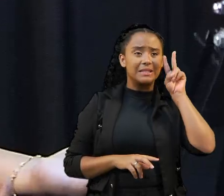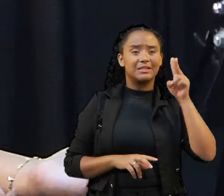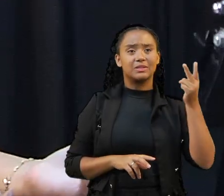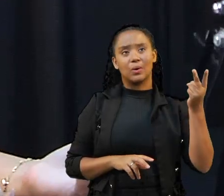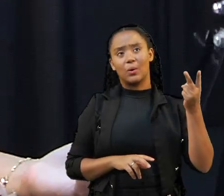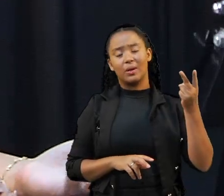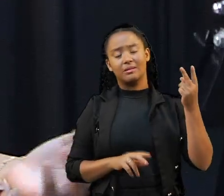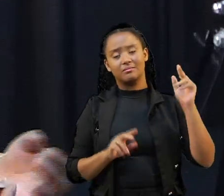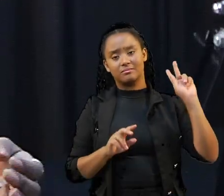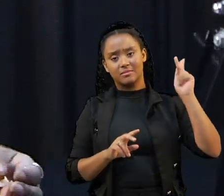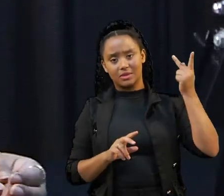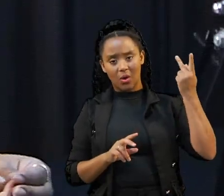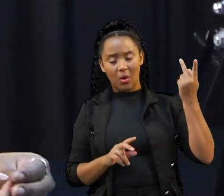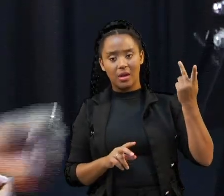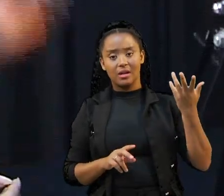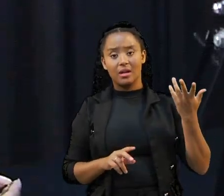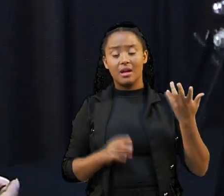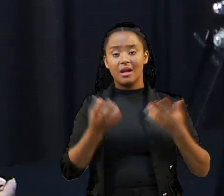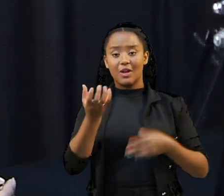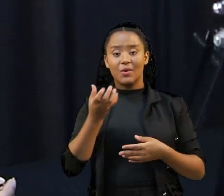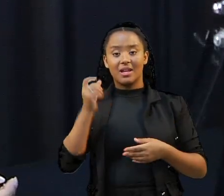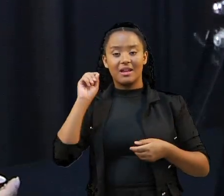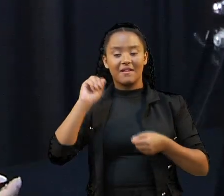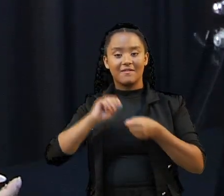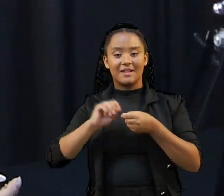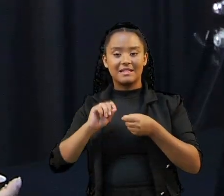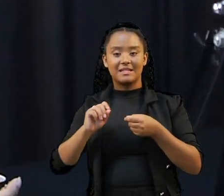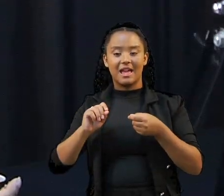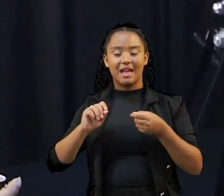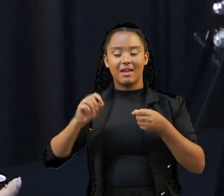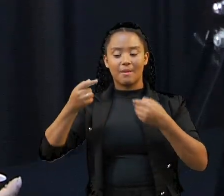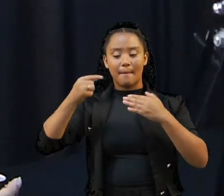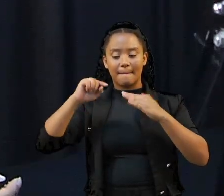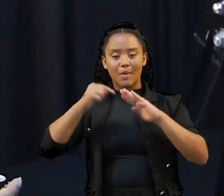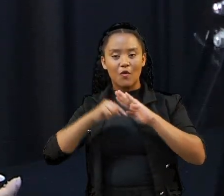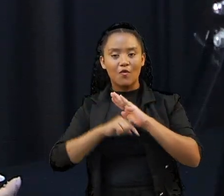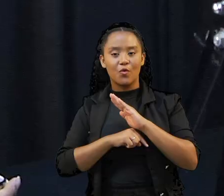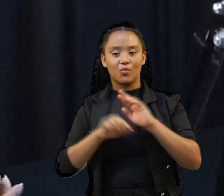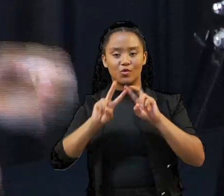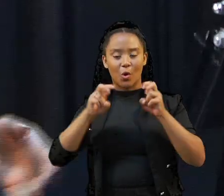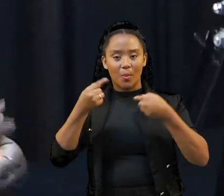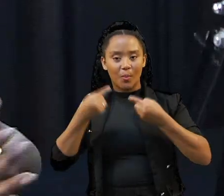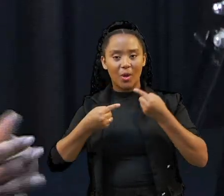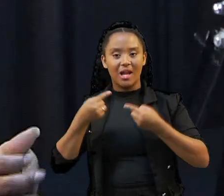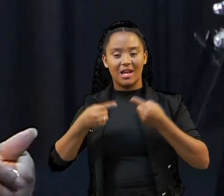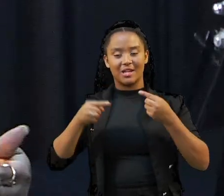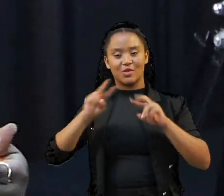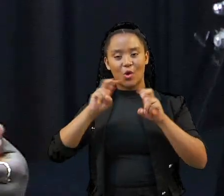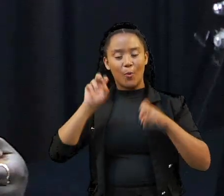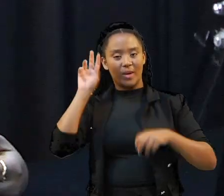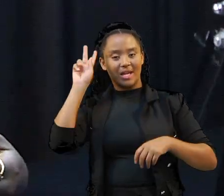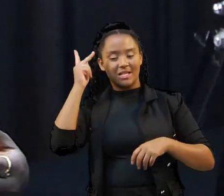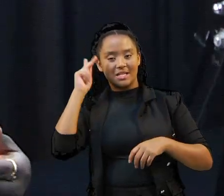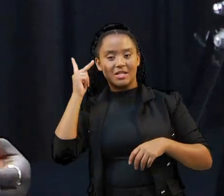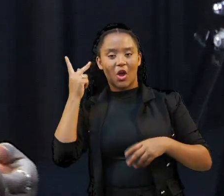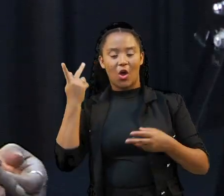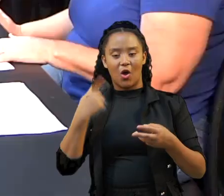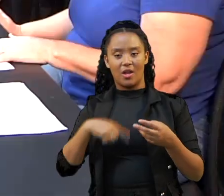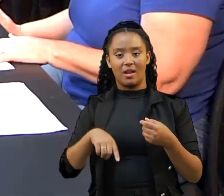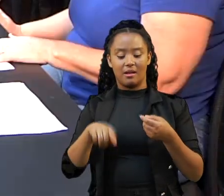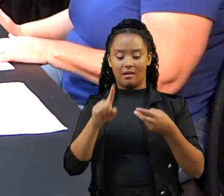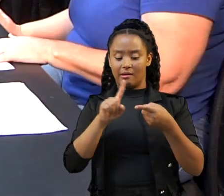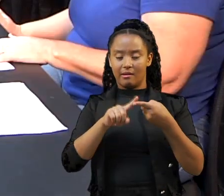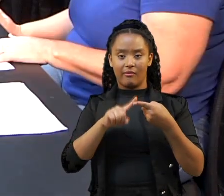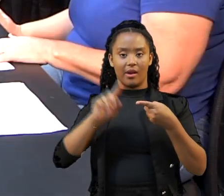história, eu queria fazer uma coisa mais profunda, e foi que eu fui pesquisando o que podia fazer, né?